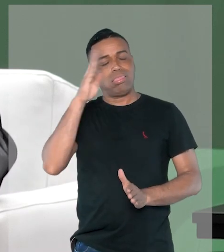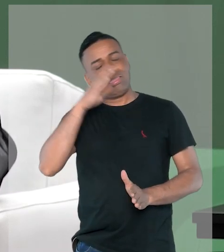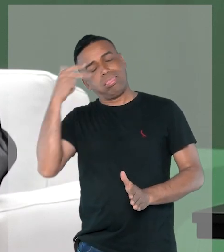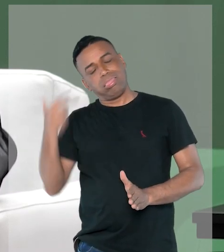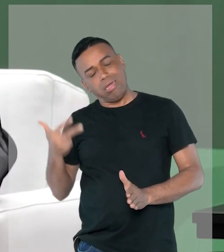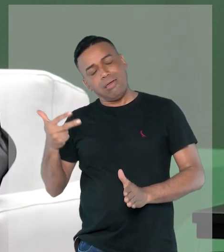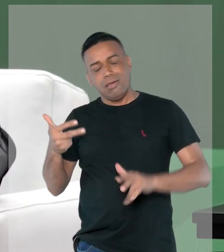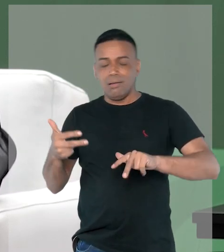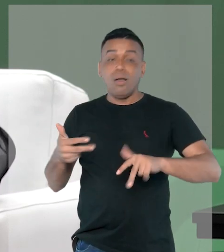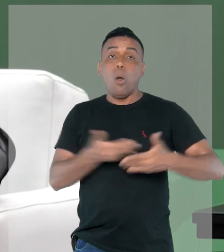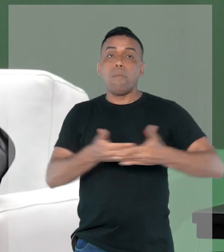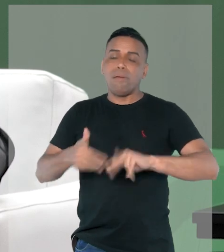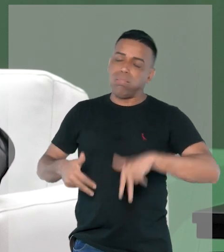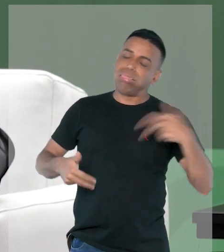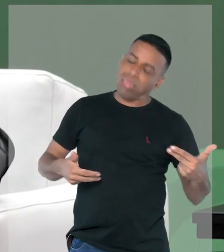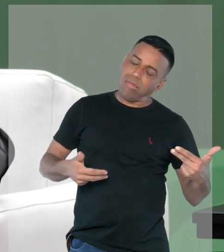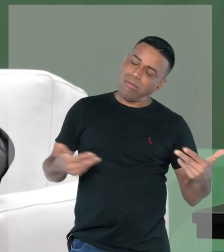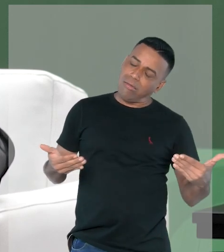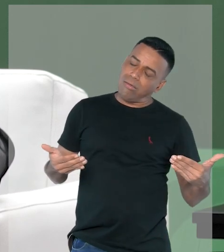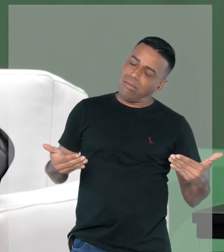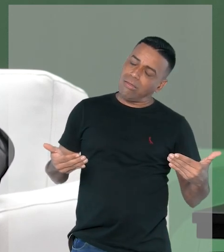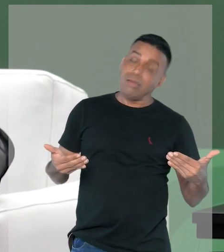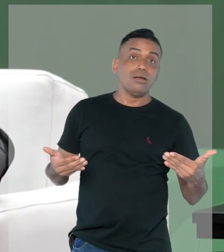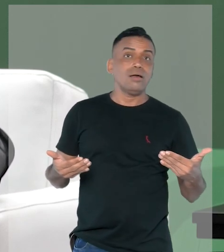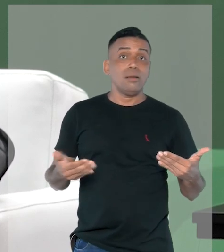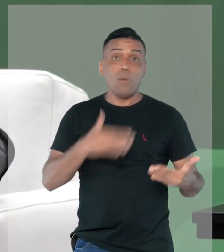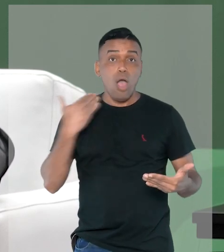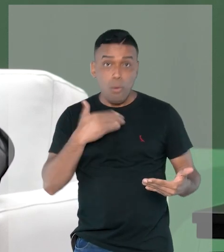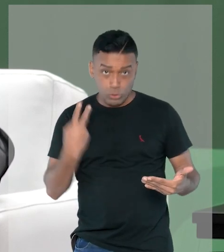Falaram, morreram os dois estavam vivos.